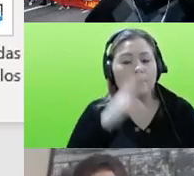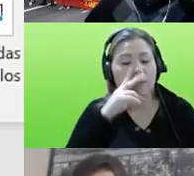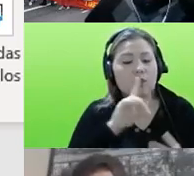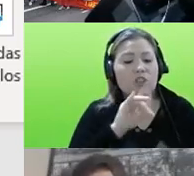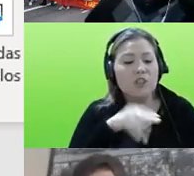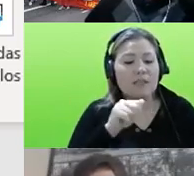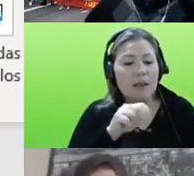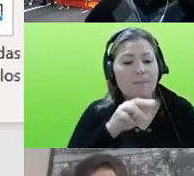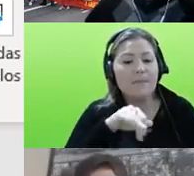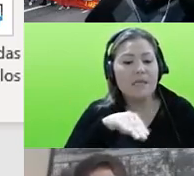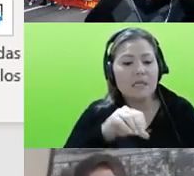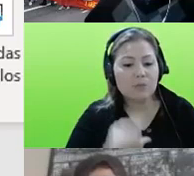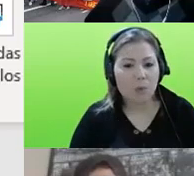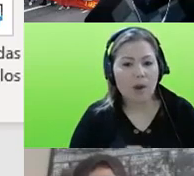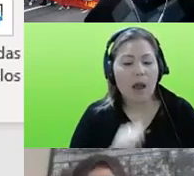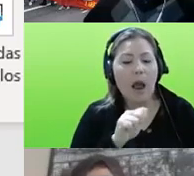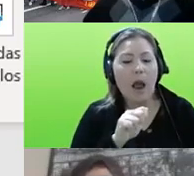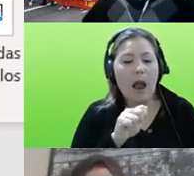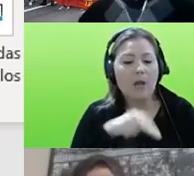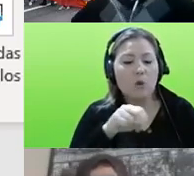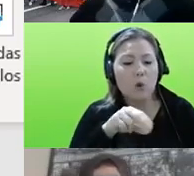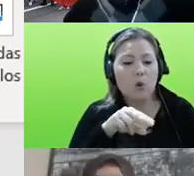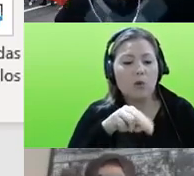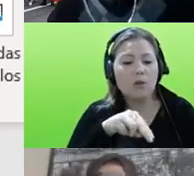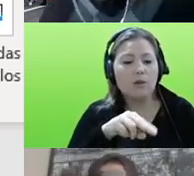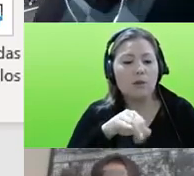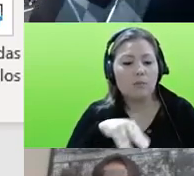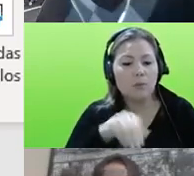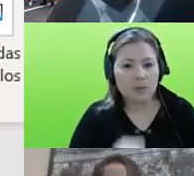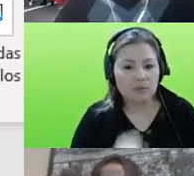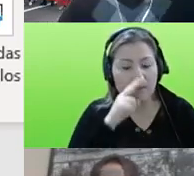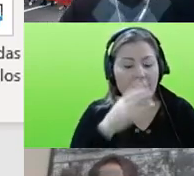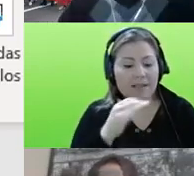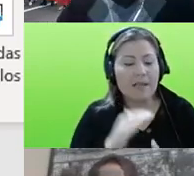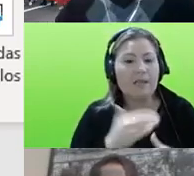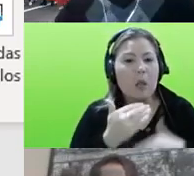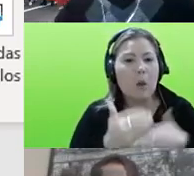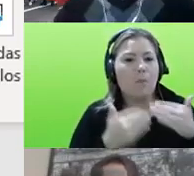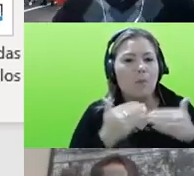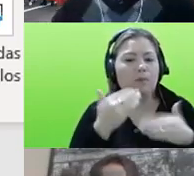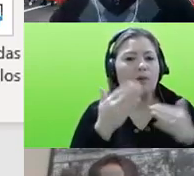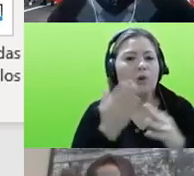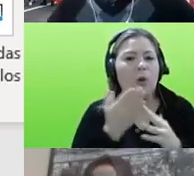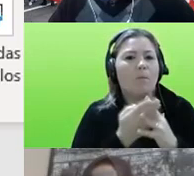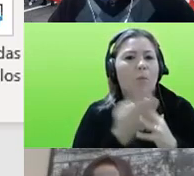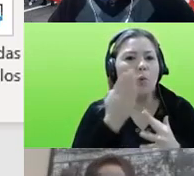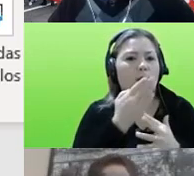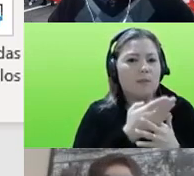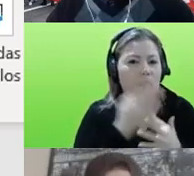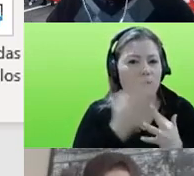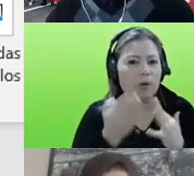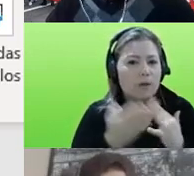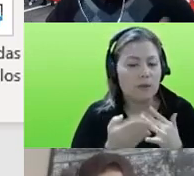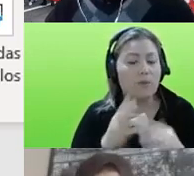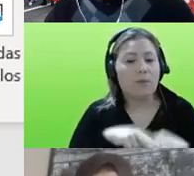anônimos e transindividuais, na essência, o processo da burocratização. Então, essa concepção weberiana de